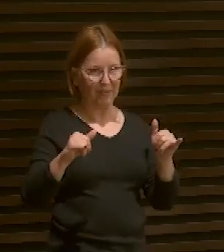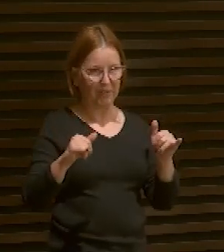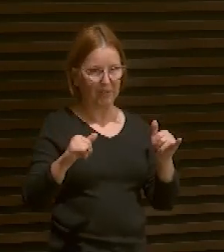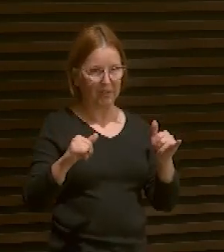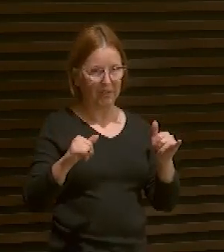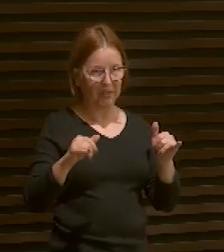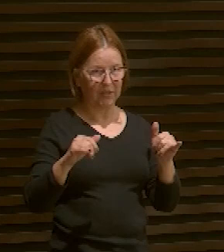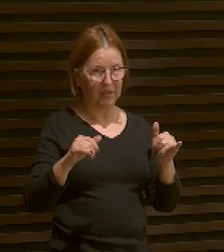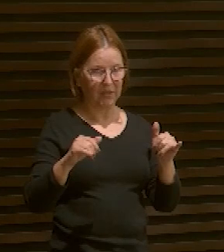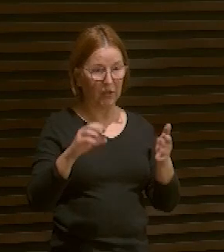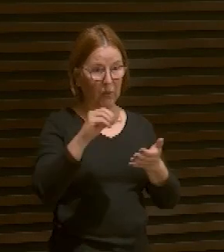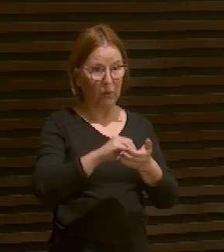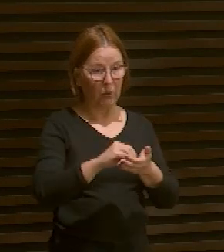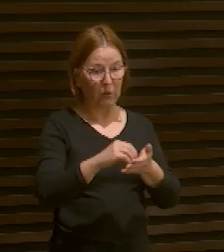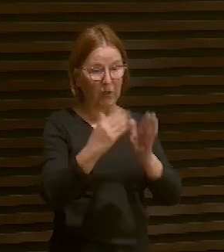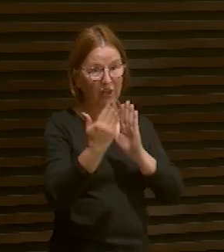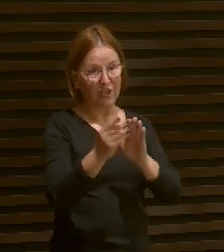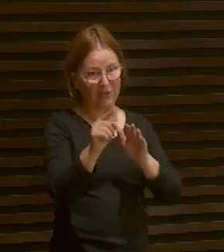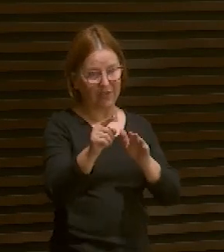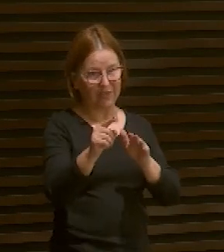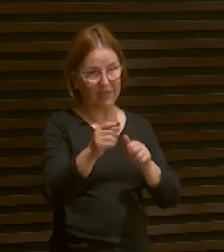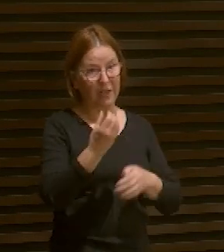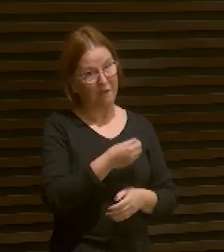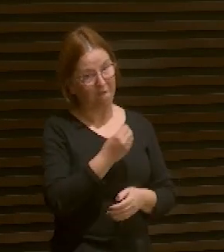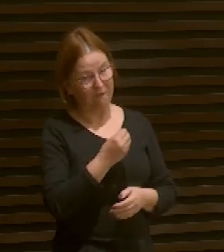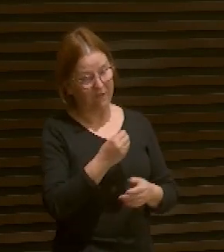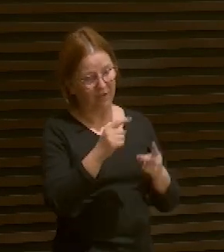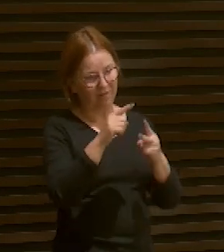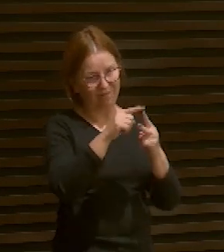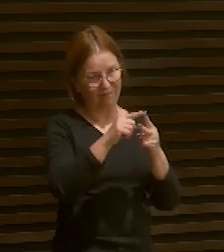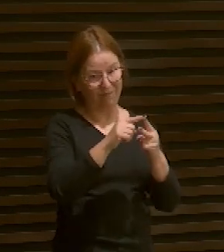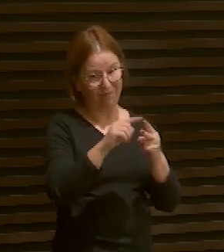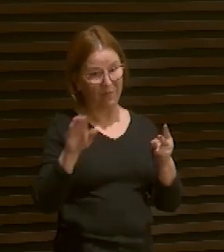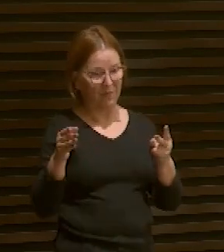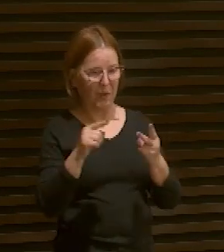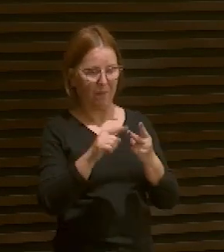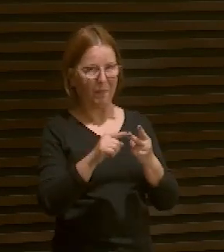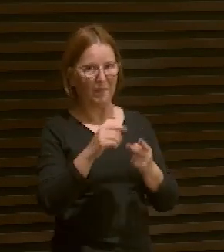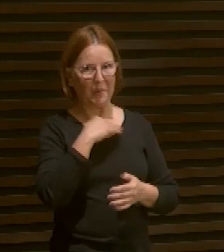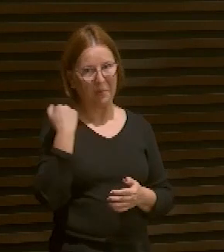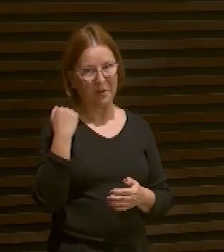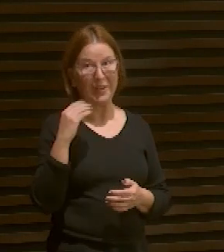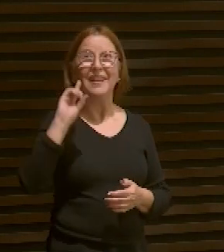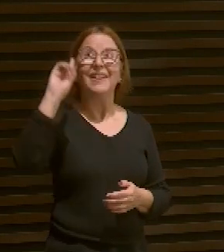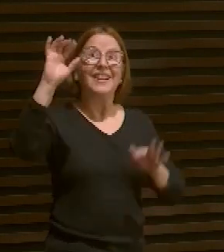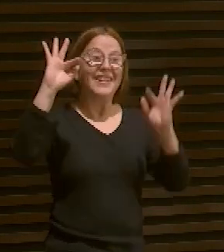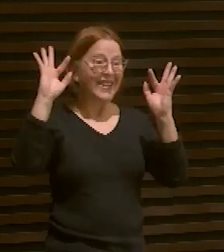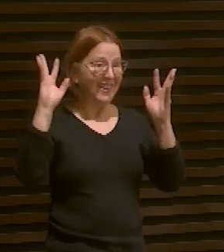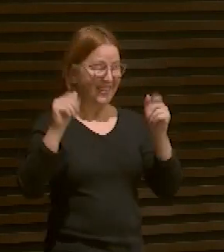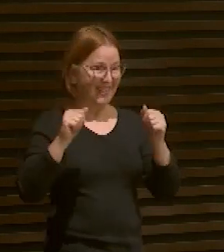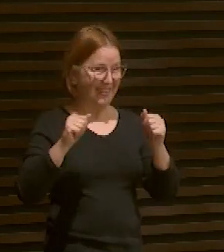diante de ti a vida e a morte. Olha só que Deus maravilhoso, que Deus